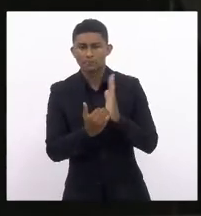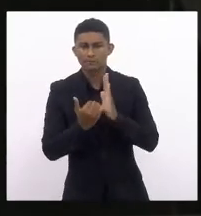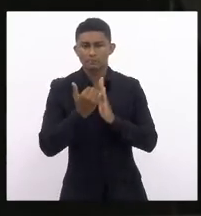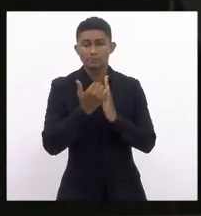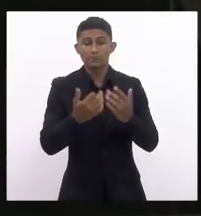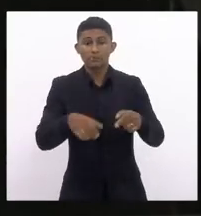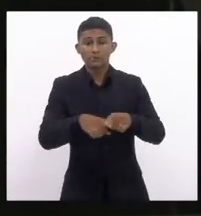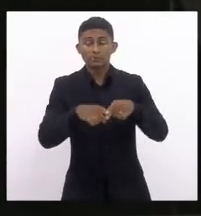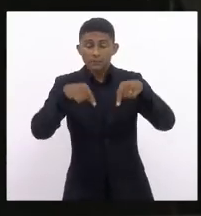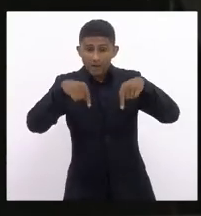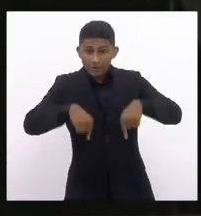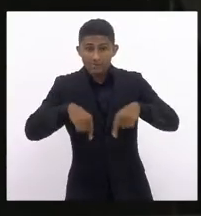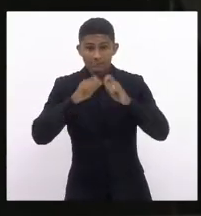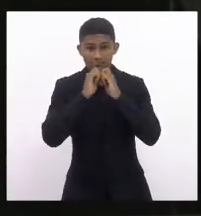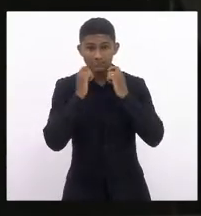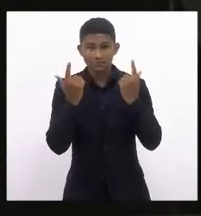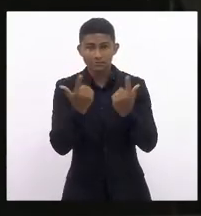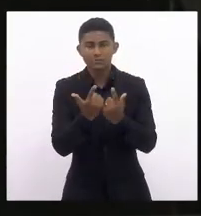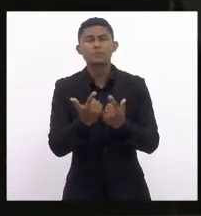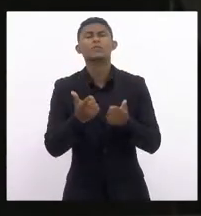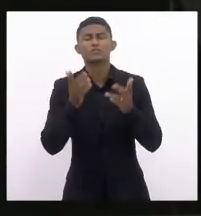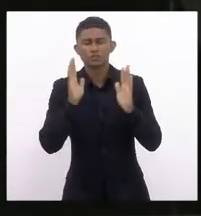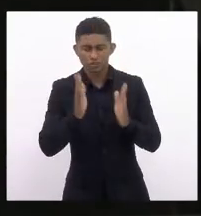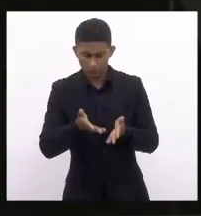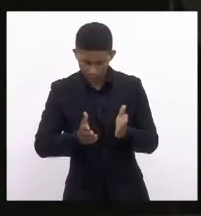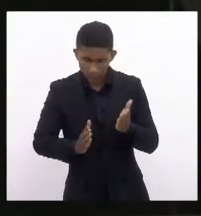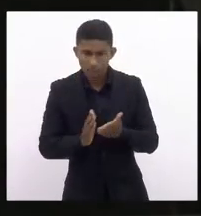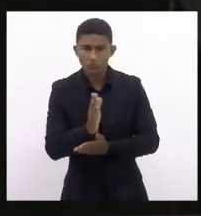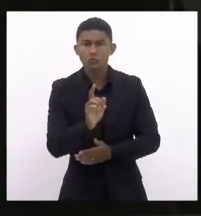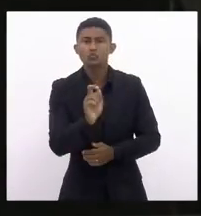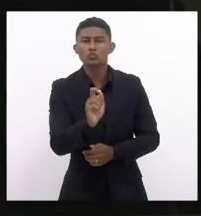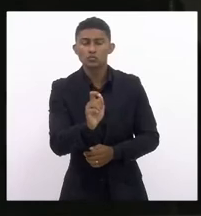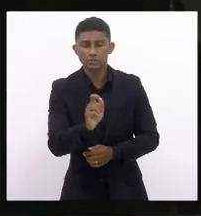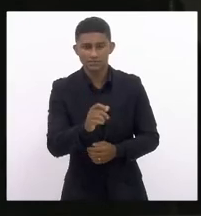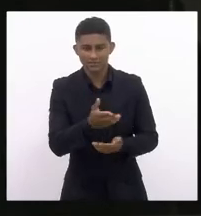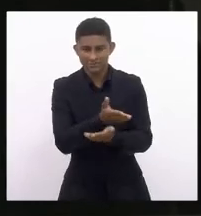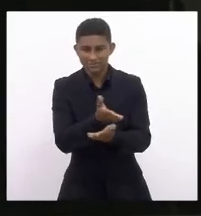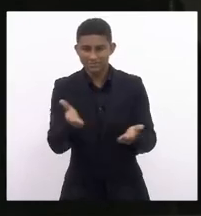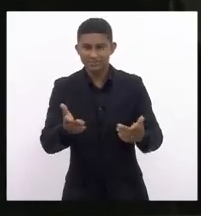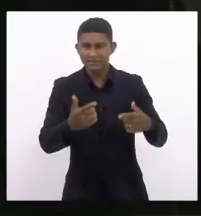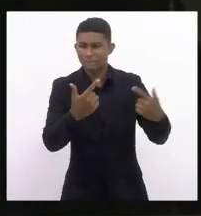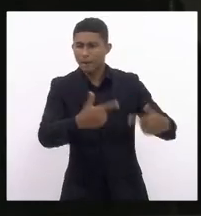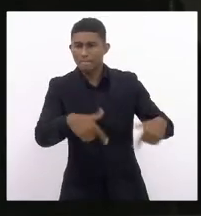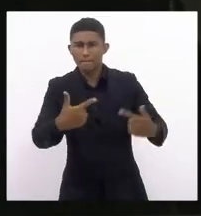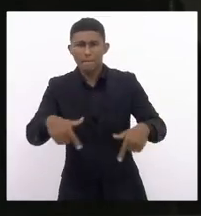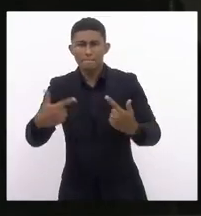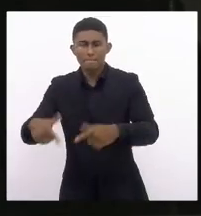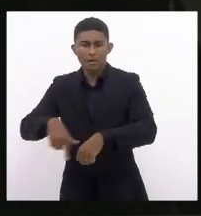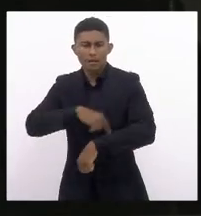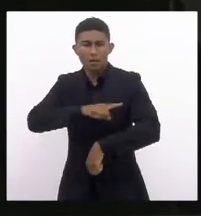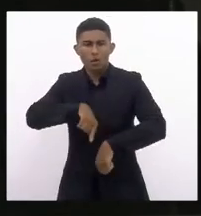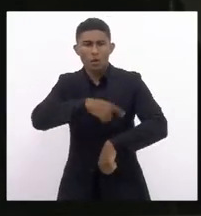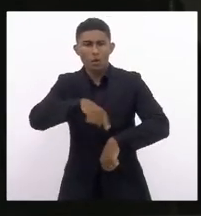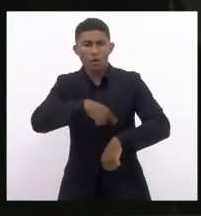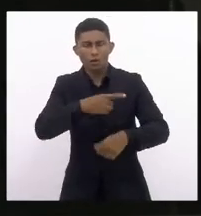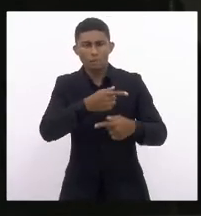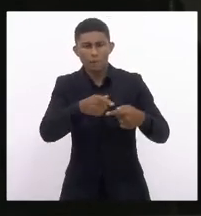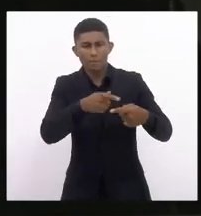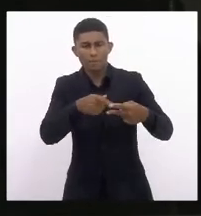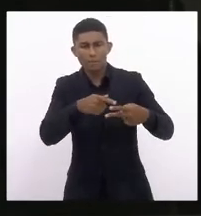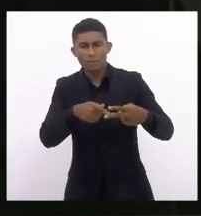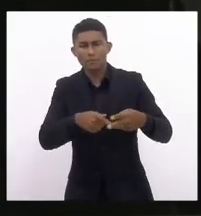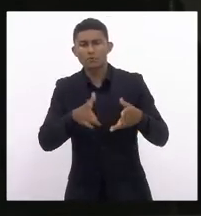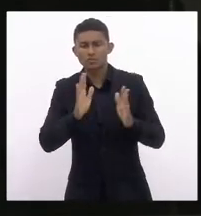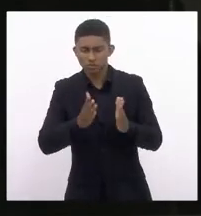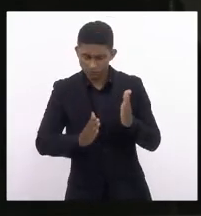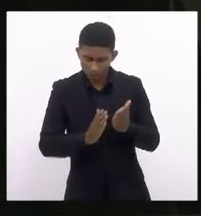a correlação de jornada de trabalho para esse piso. Nós aprovamos o